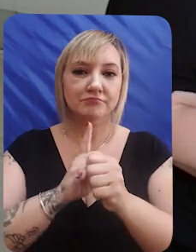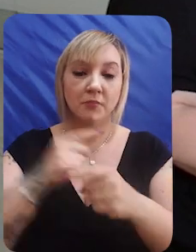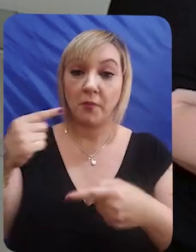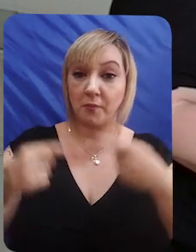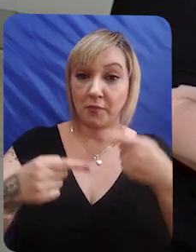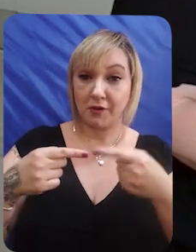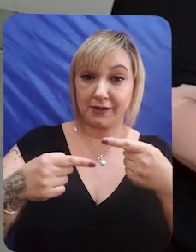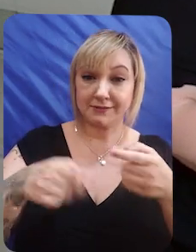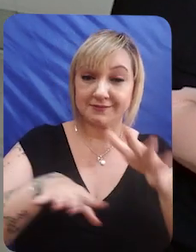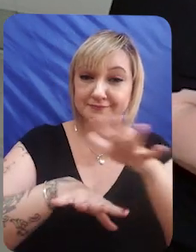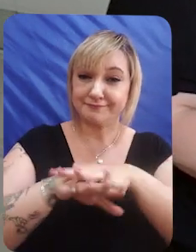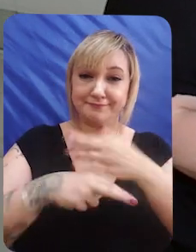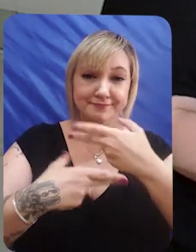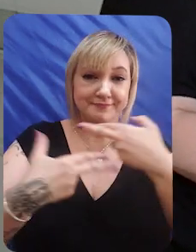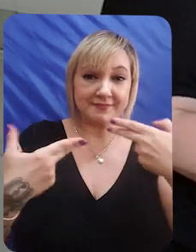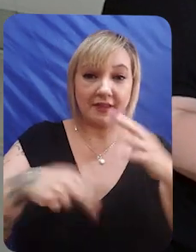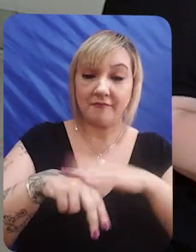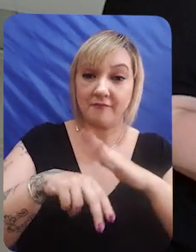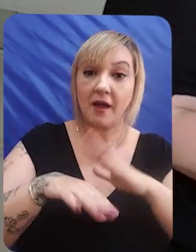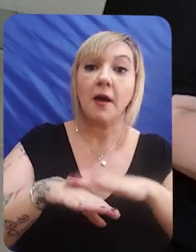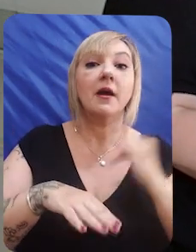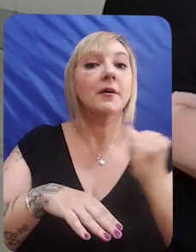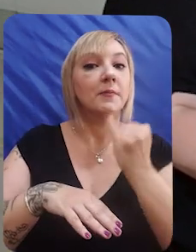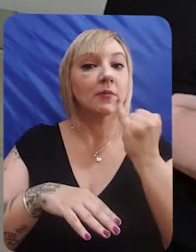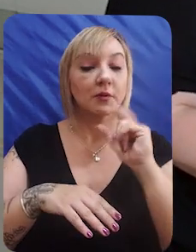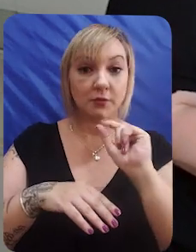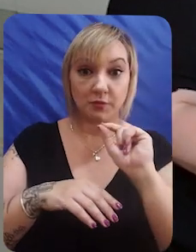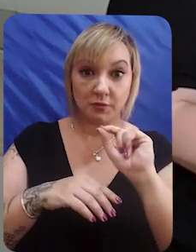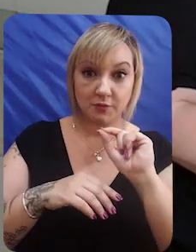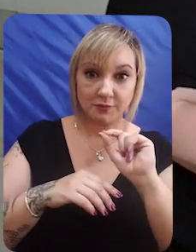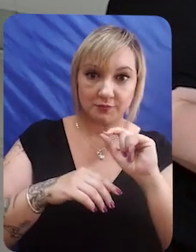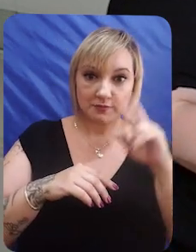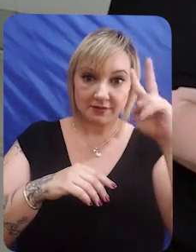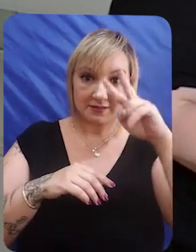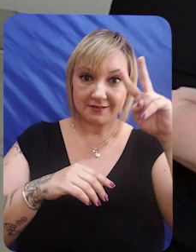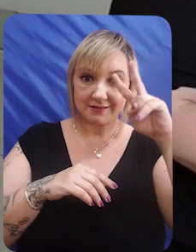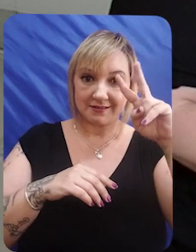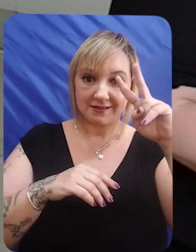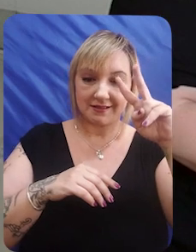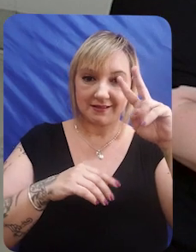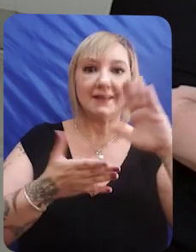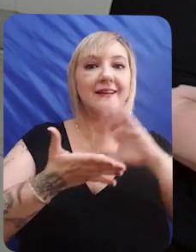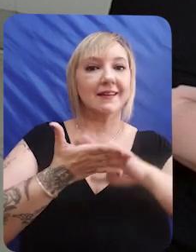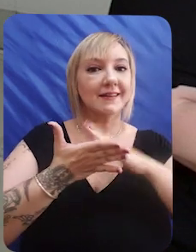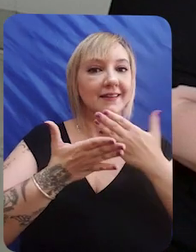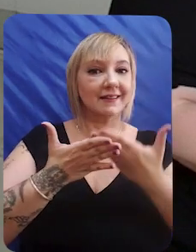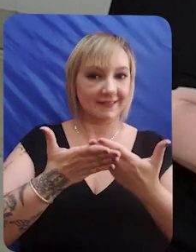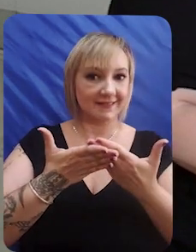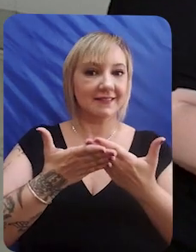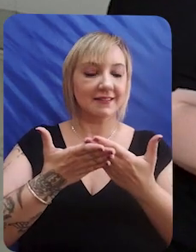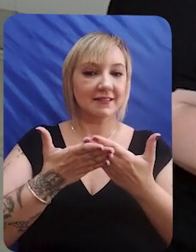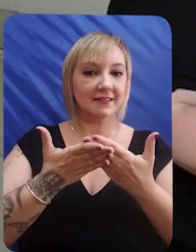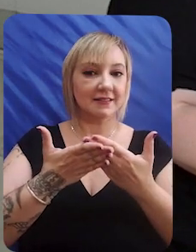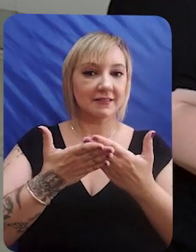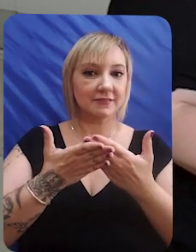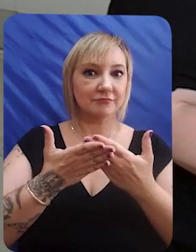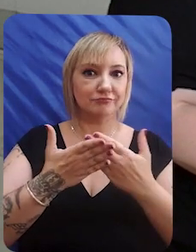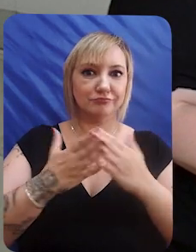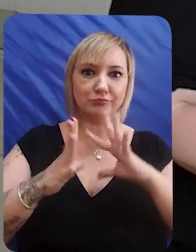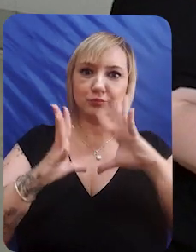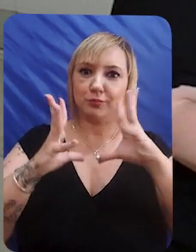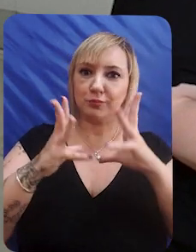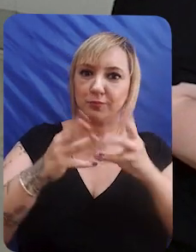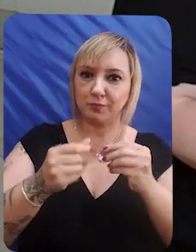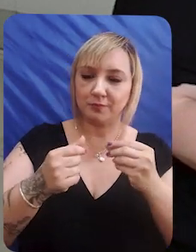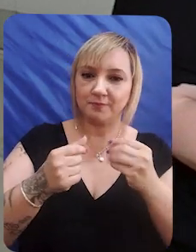ela faz tanta coisa, mas o mais importante é que ela conta essa história pra gente, ser intérprete de Libras, que engloba tanta coisa